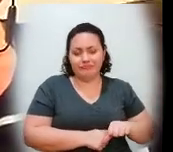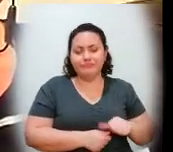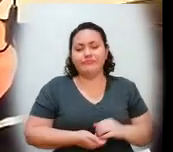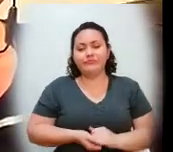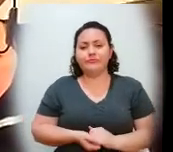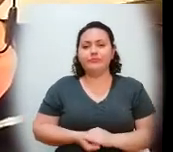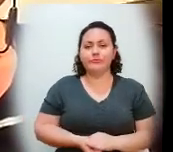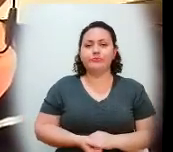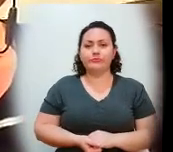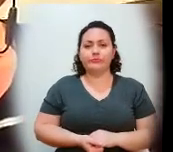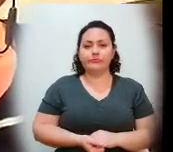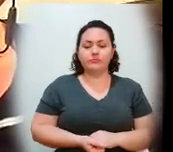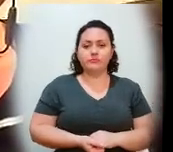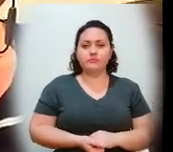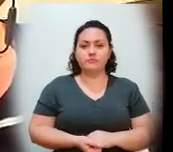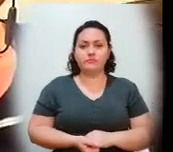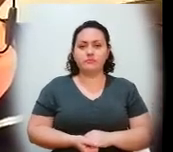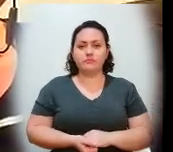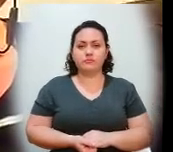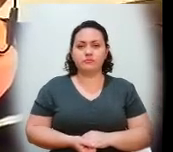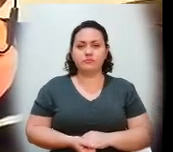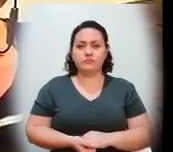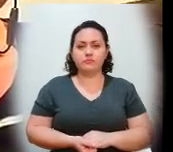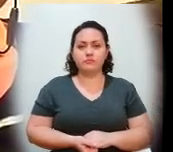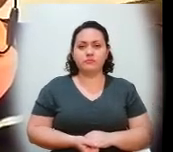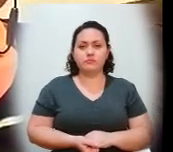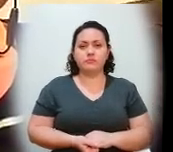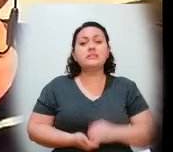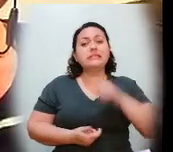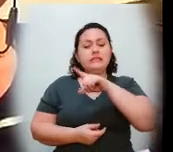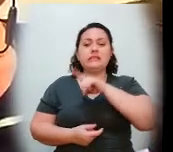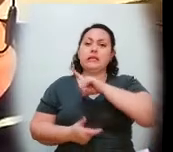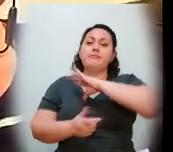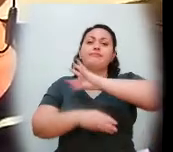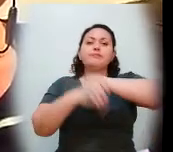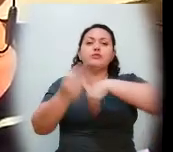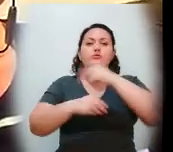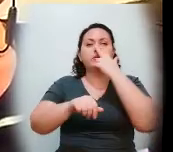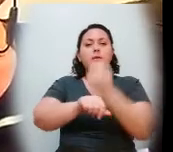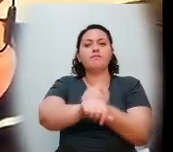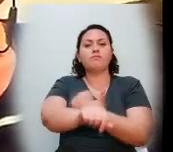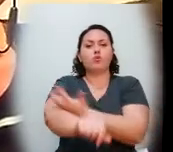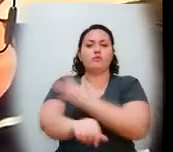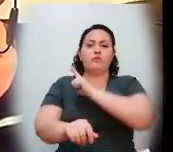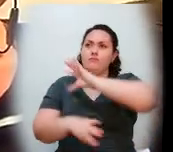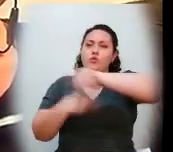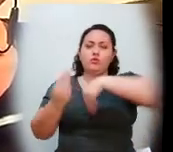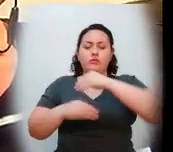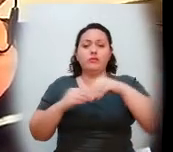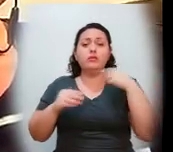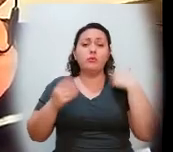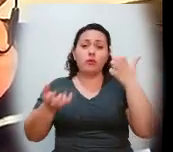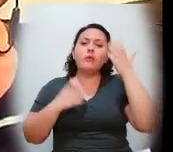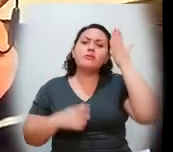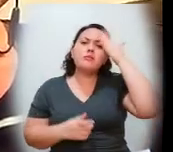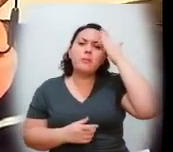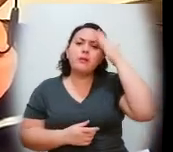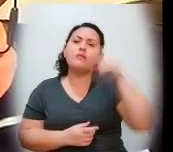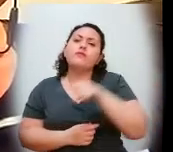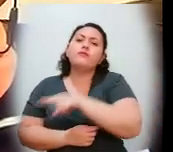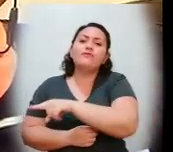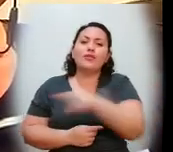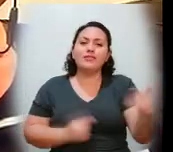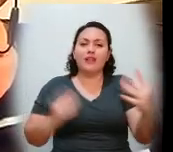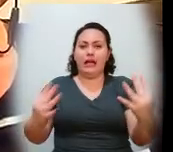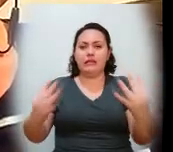Então Sim. são e que vai ter uma mistura de sentimentos. Assim. Eu queria saber de quem está nos assistindo como